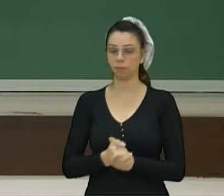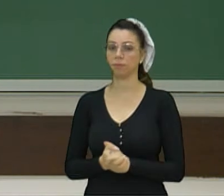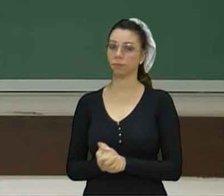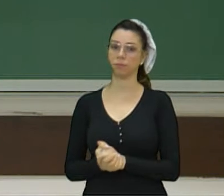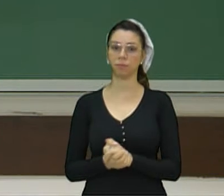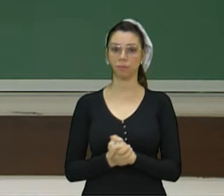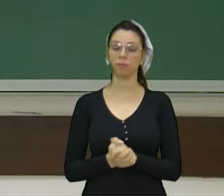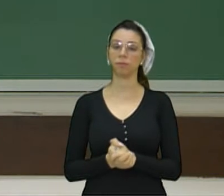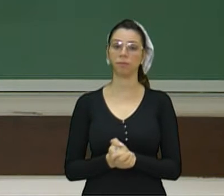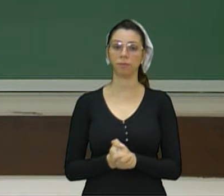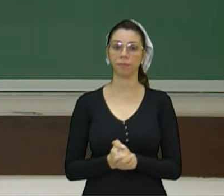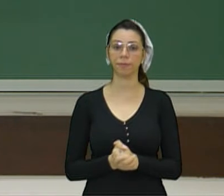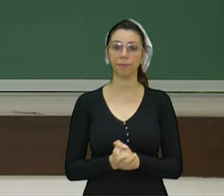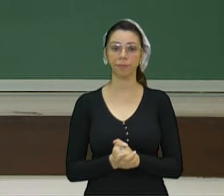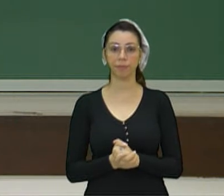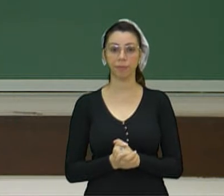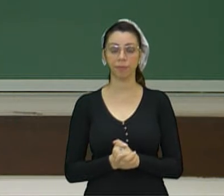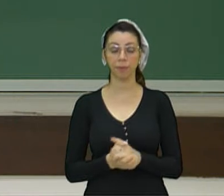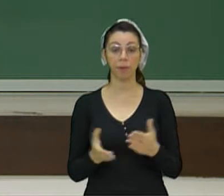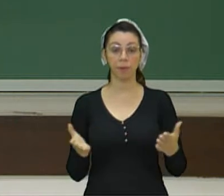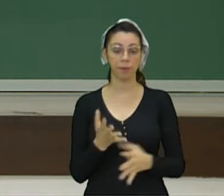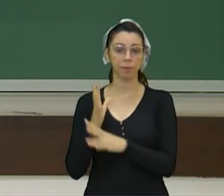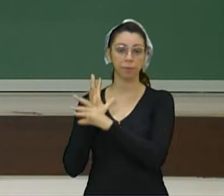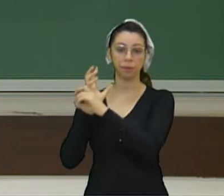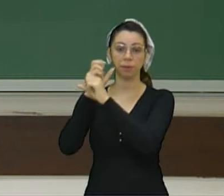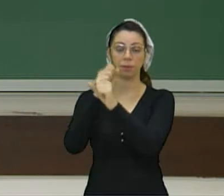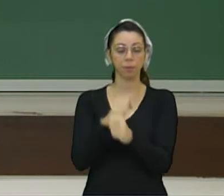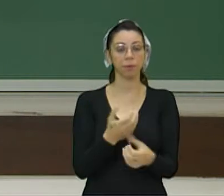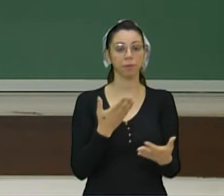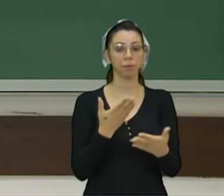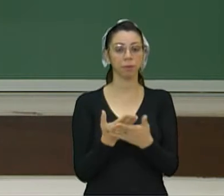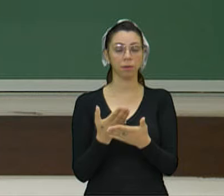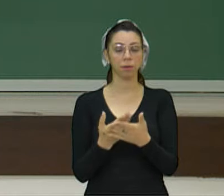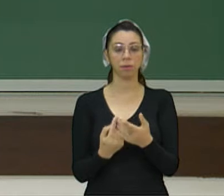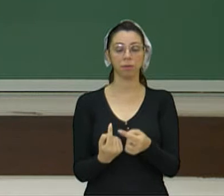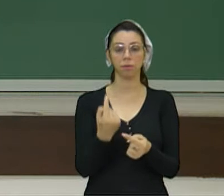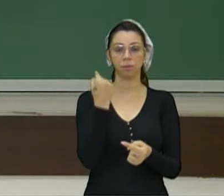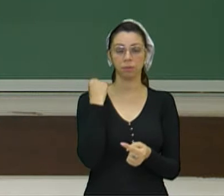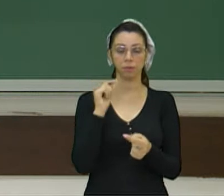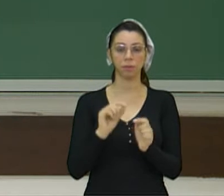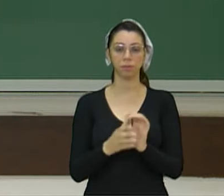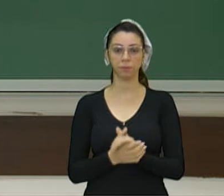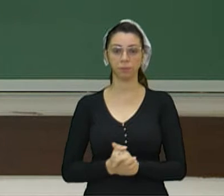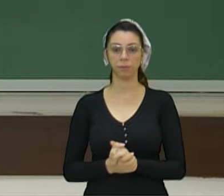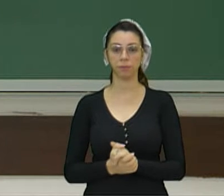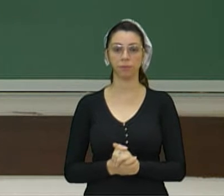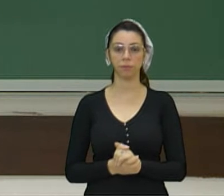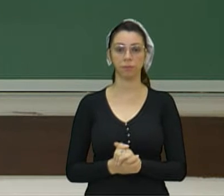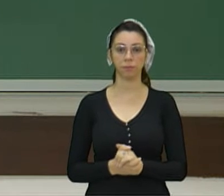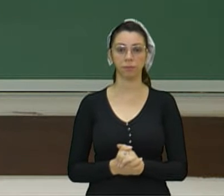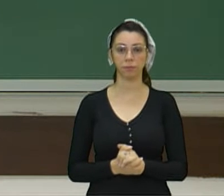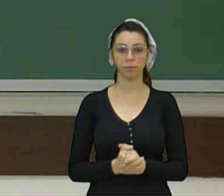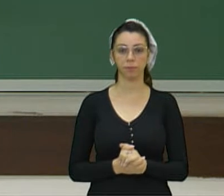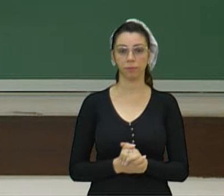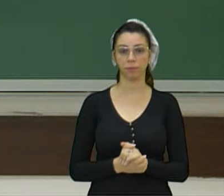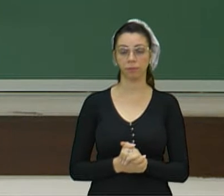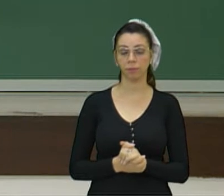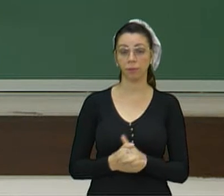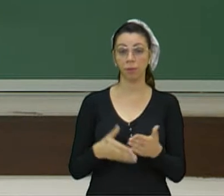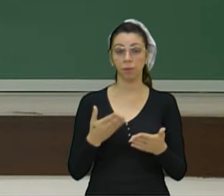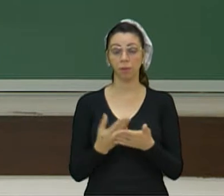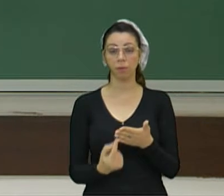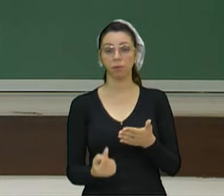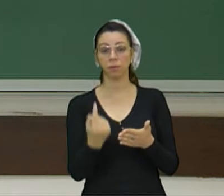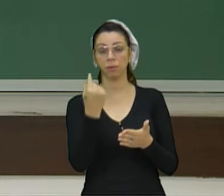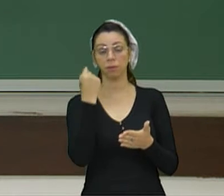Nós vamos fazer aqui, pessoal, uma retomada do que nós vimos na aula anterior. Então, na aula anterior a gente